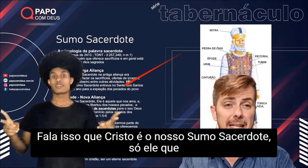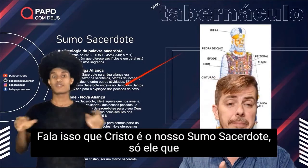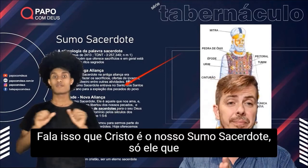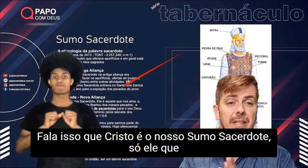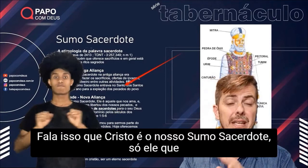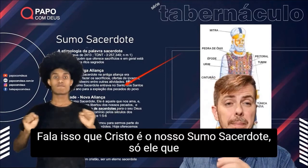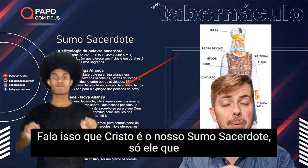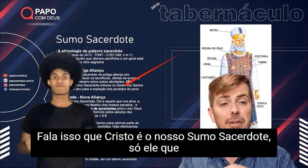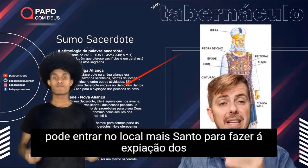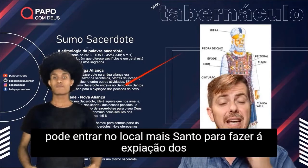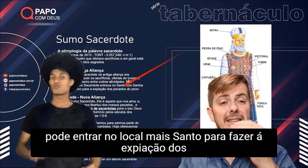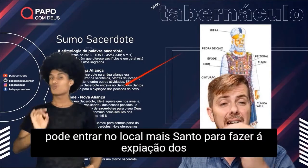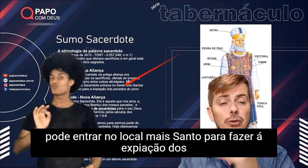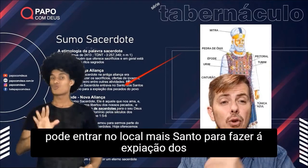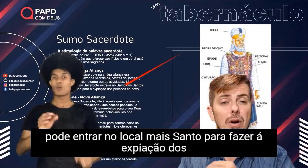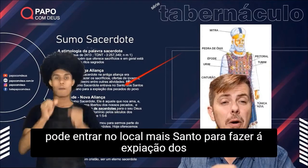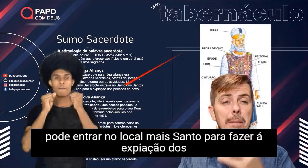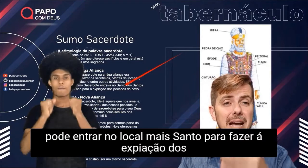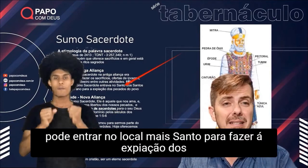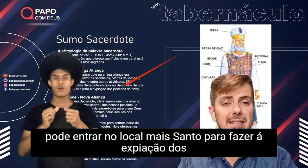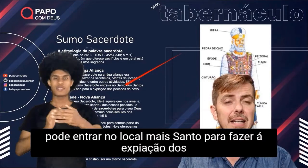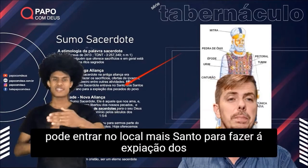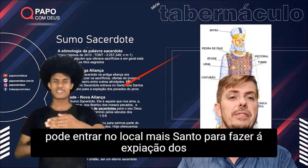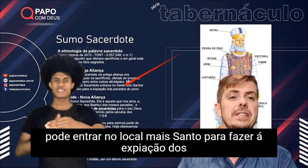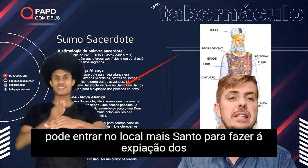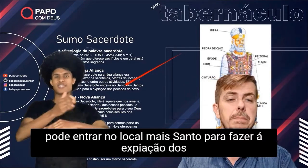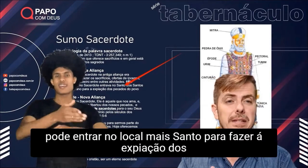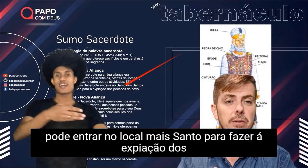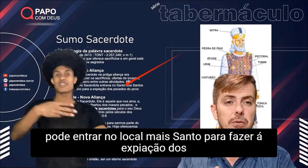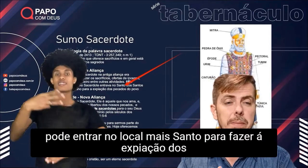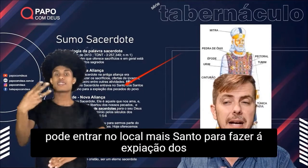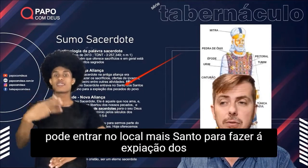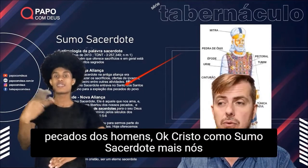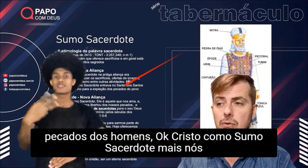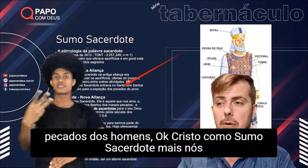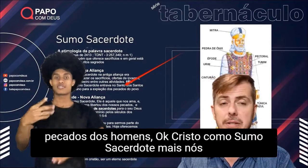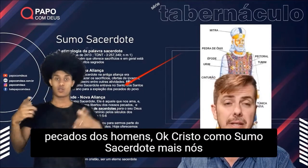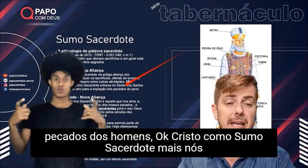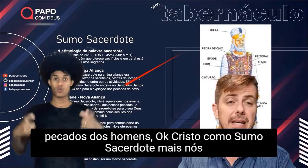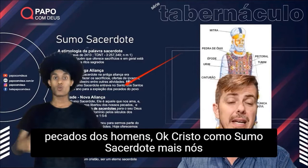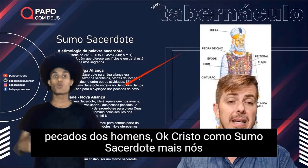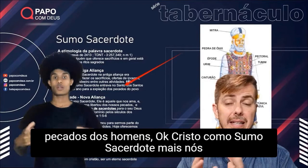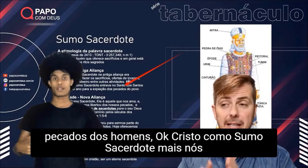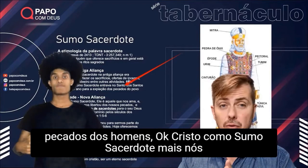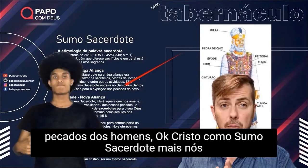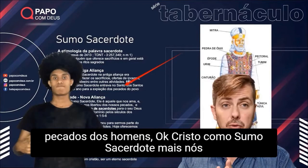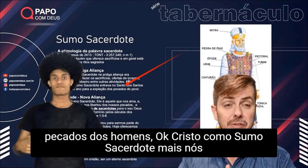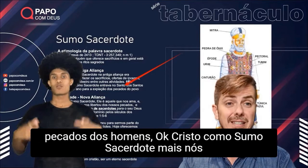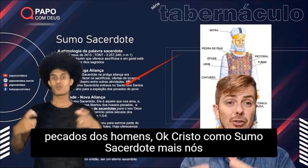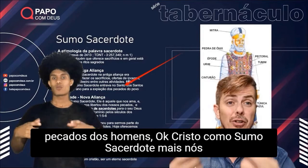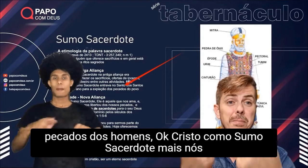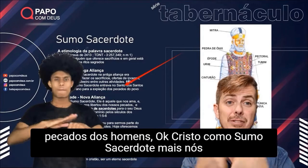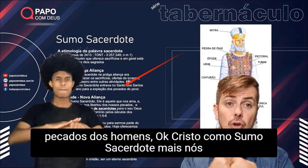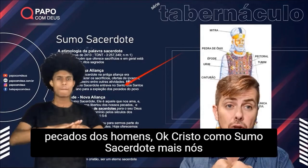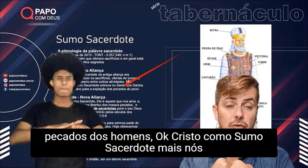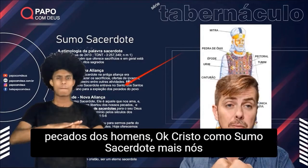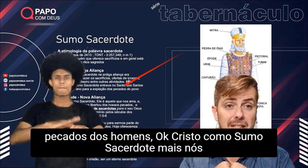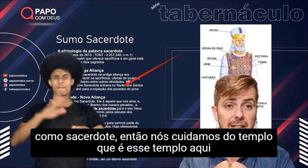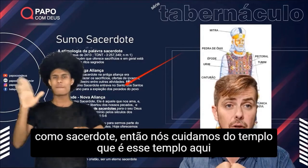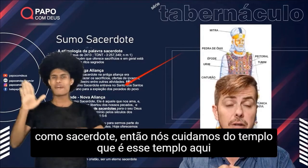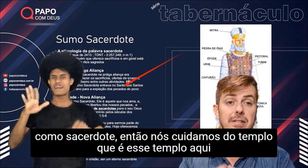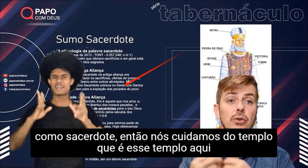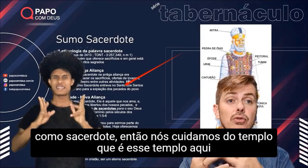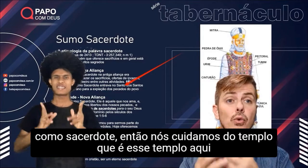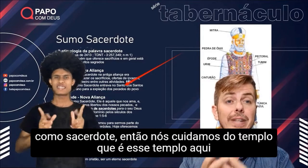Só ele que pode entrar no local mais santo para fazer expiação dos pecados dos homens, ok? Cristo como sumo sacerdote, mas nós